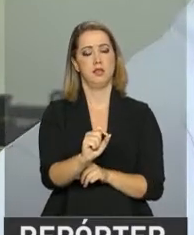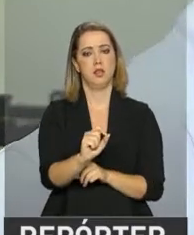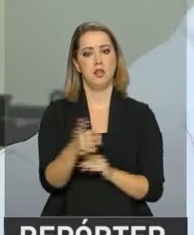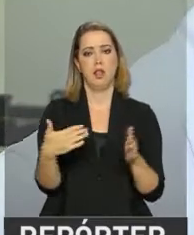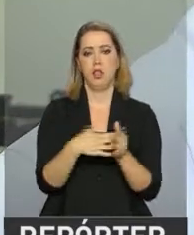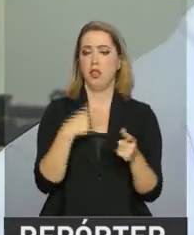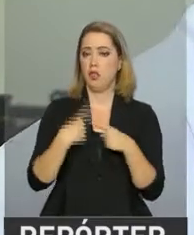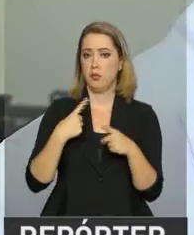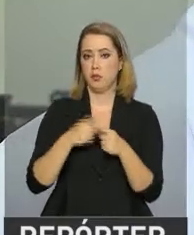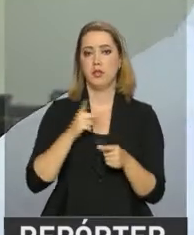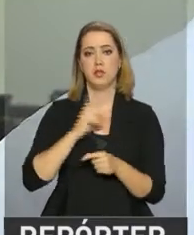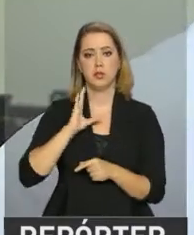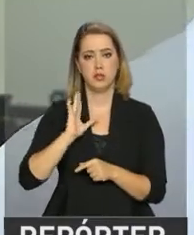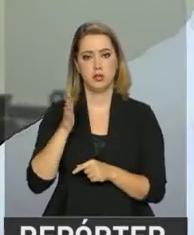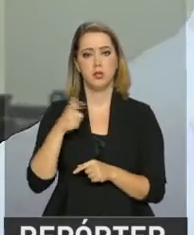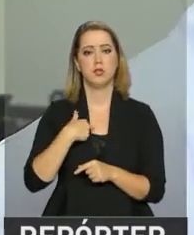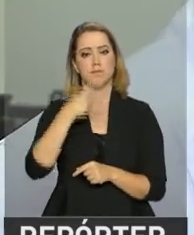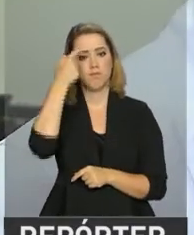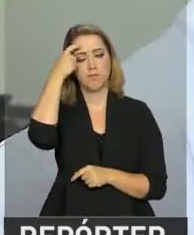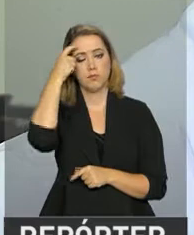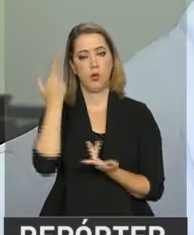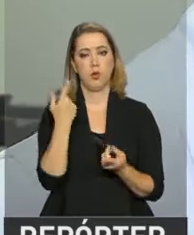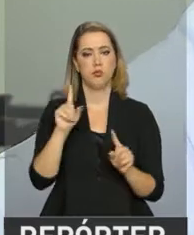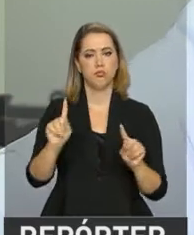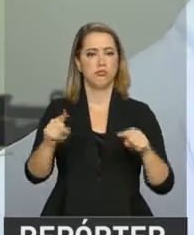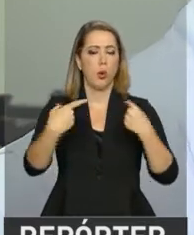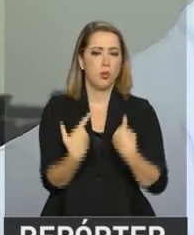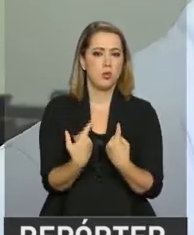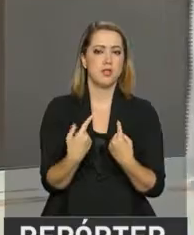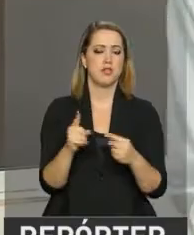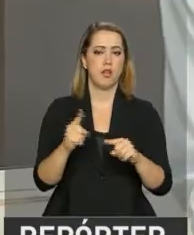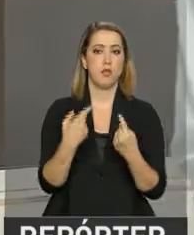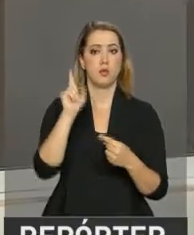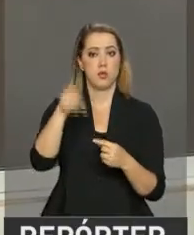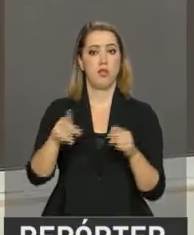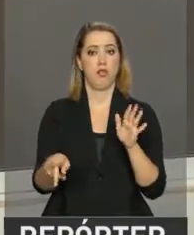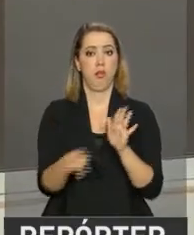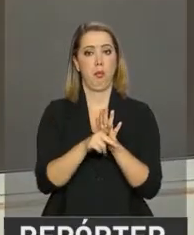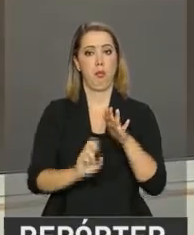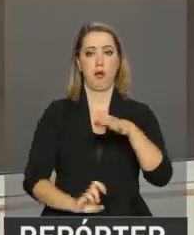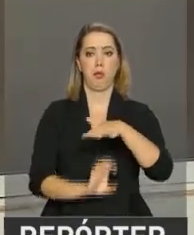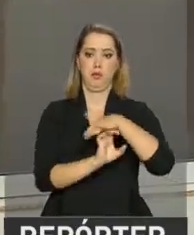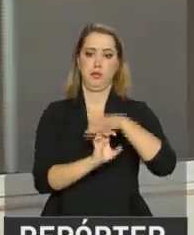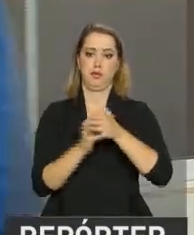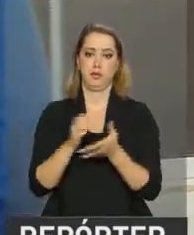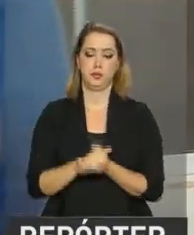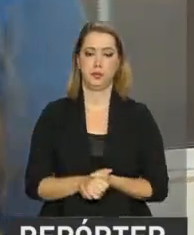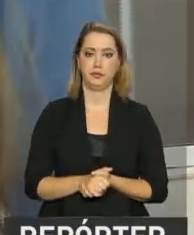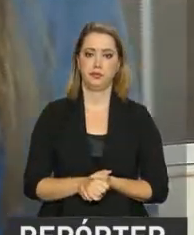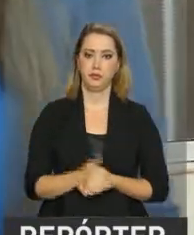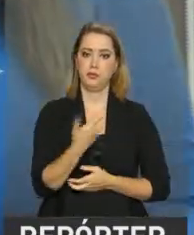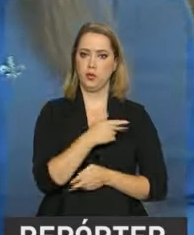até porque eu já tinha um pouco de ciência dos desafios que era ter uma empresa assim como alexandre mais de